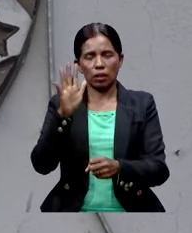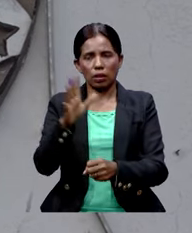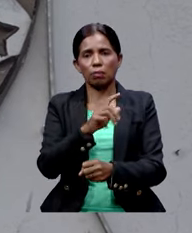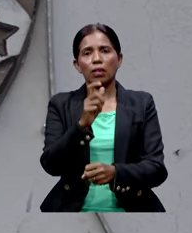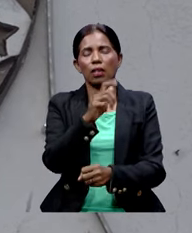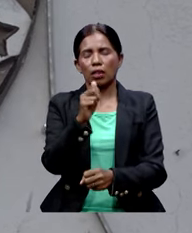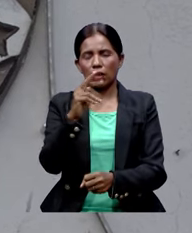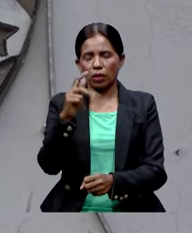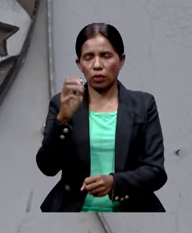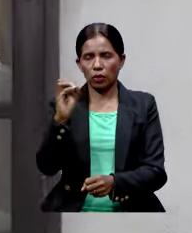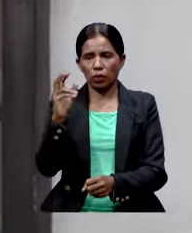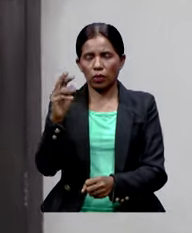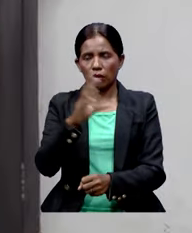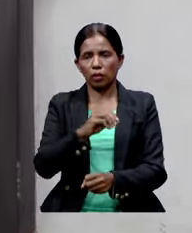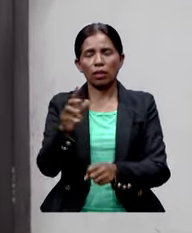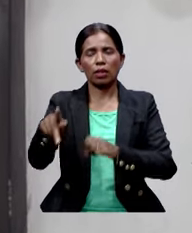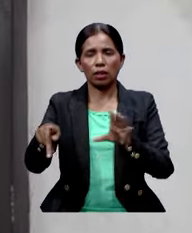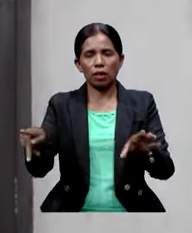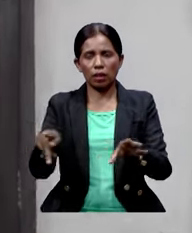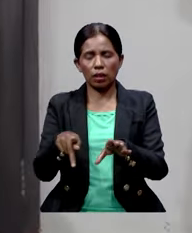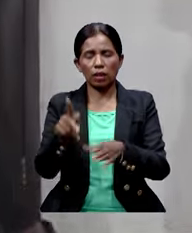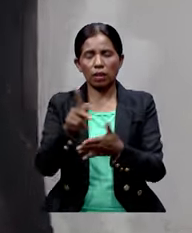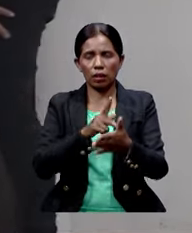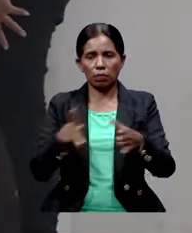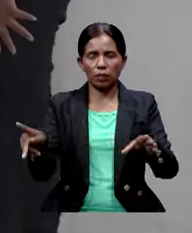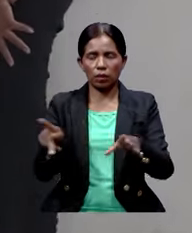Conceição, também comete crime, participação na economia, no